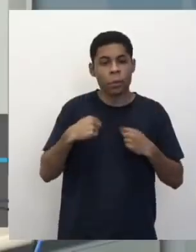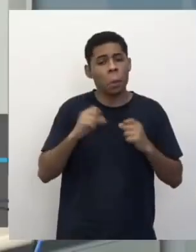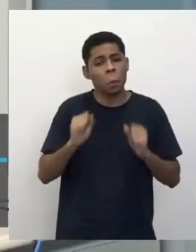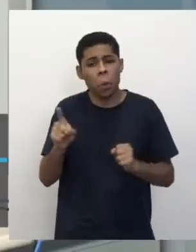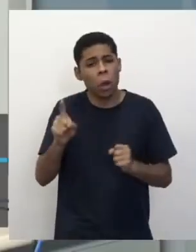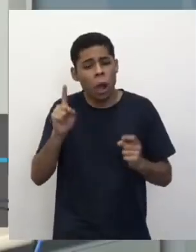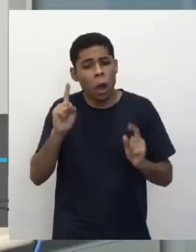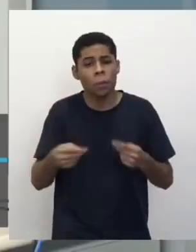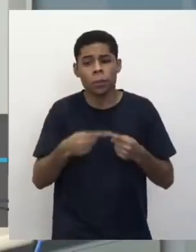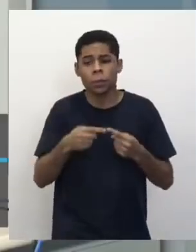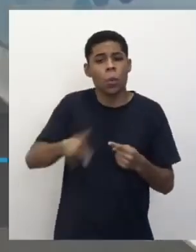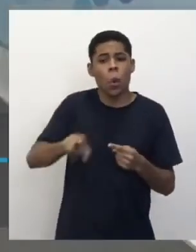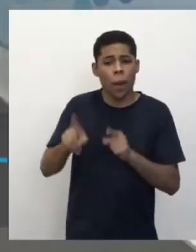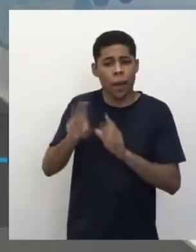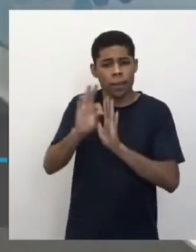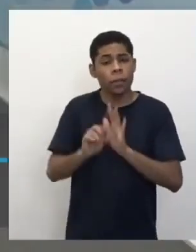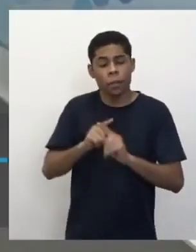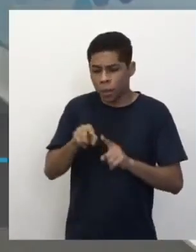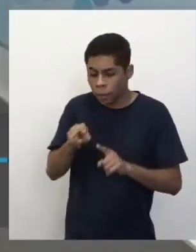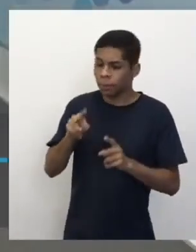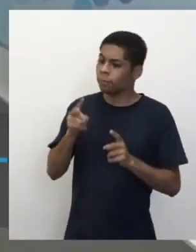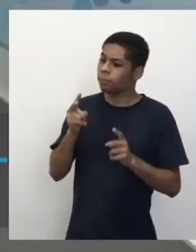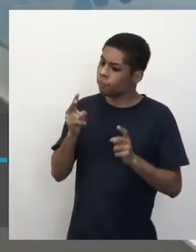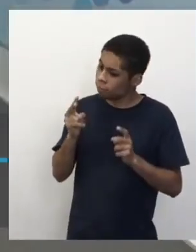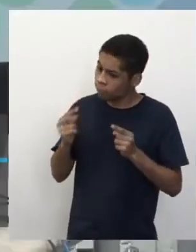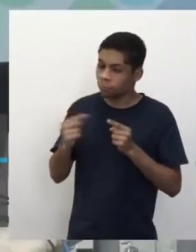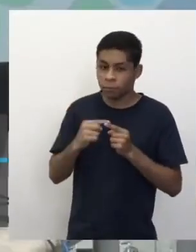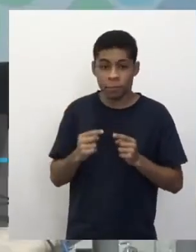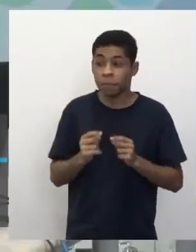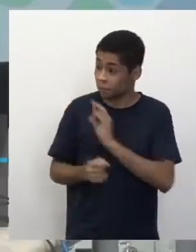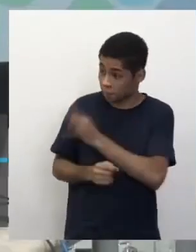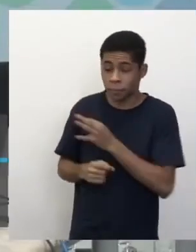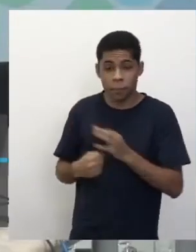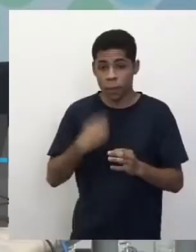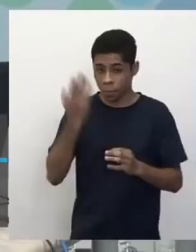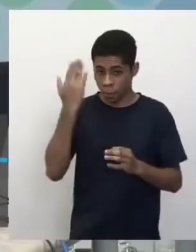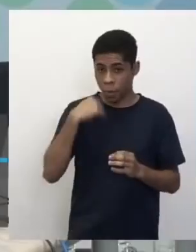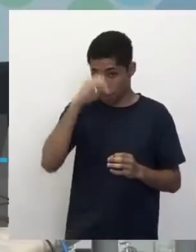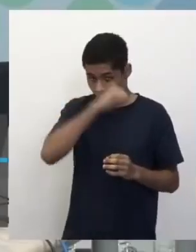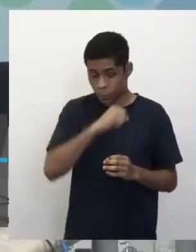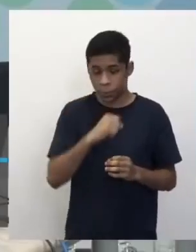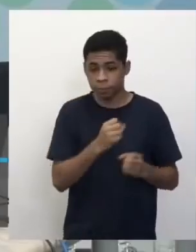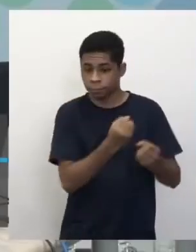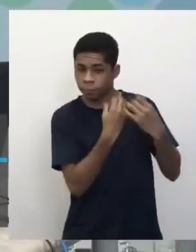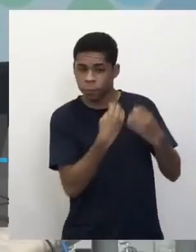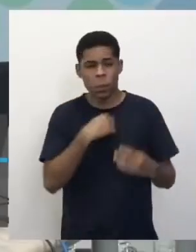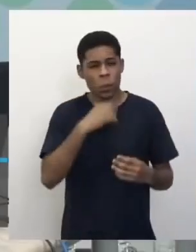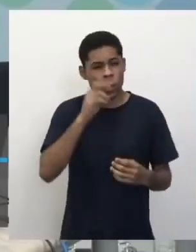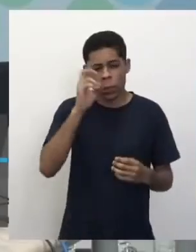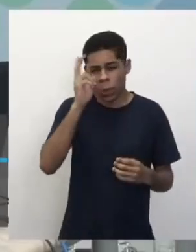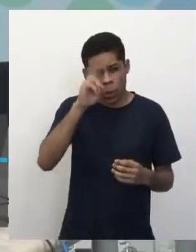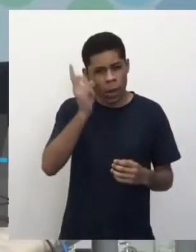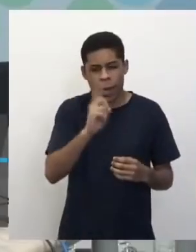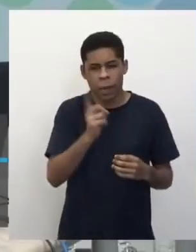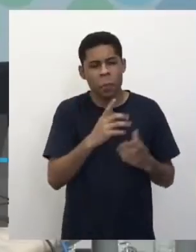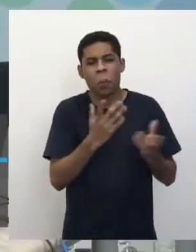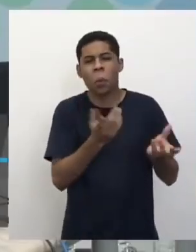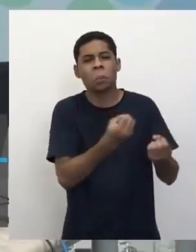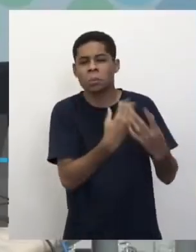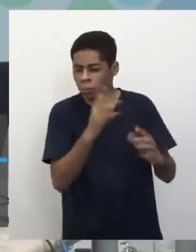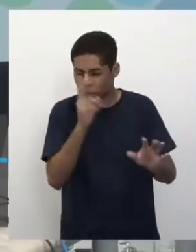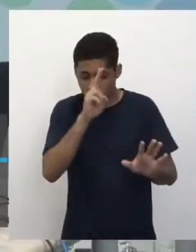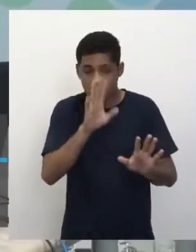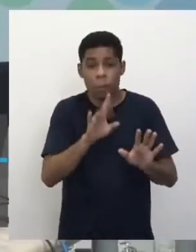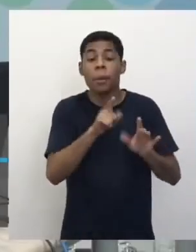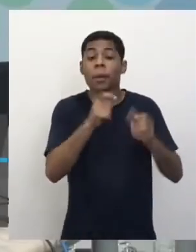objetivo do texto. Pois é, eu aprendi isso numa disciplina, eu não lembro o nome da disciplina agora. Mas